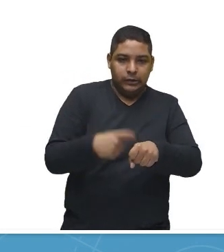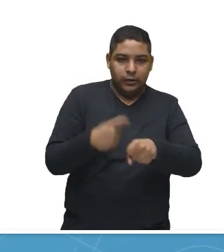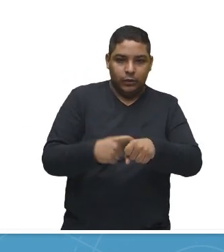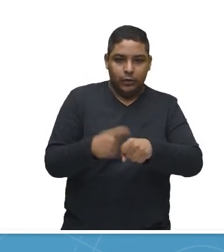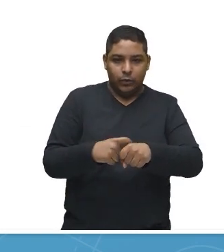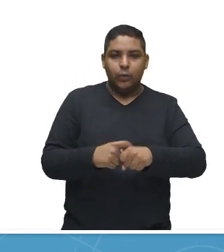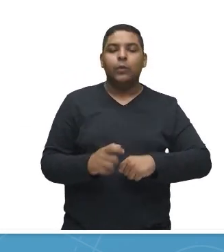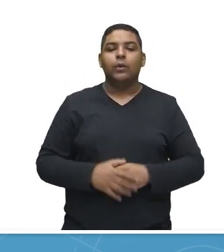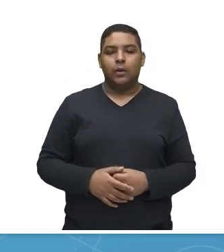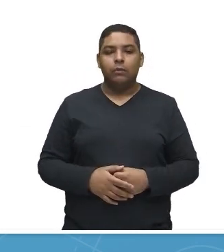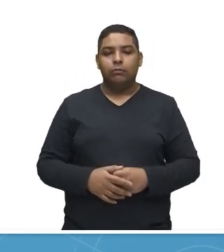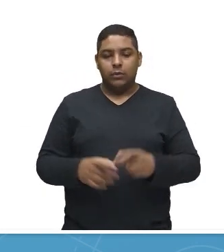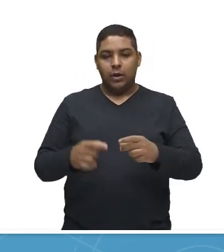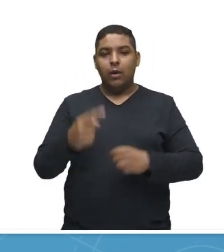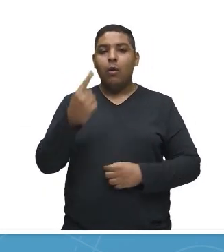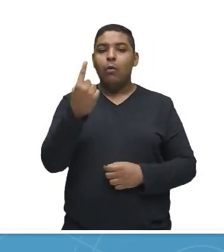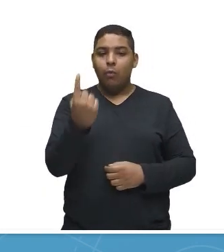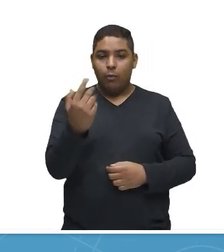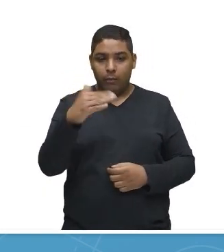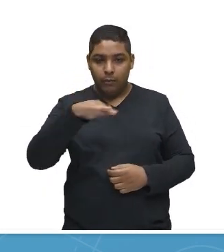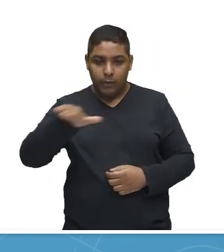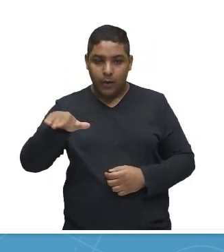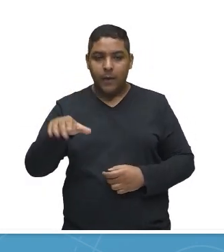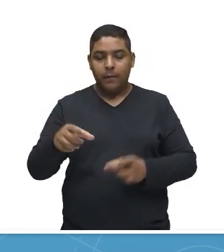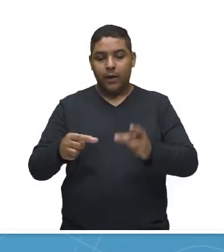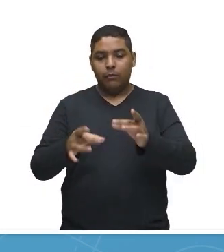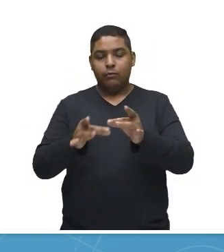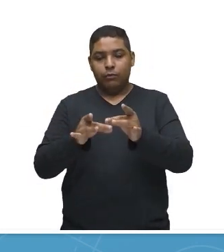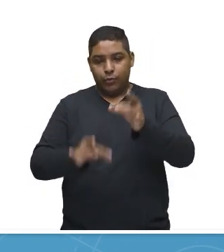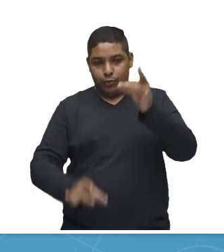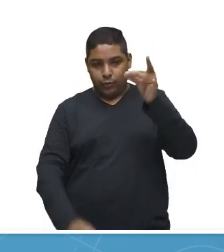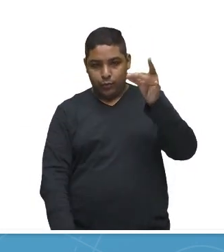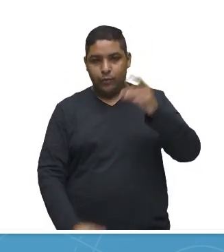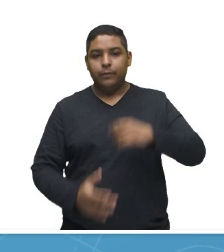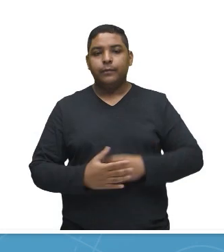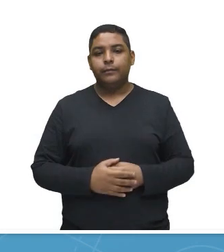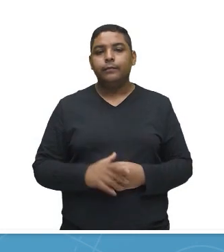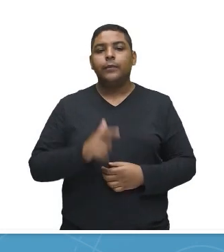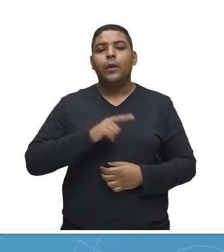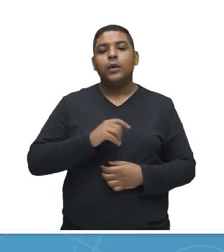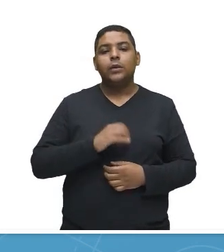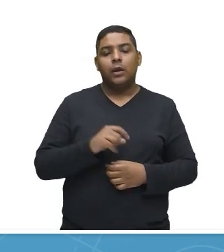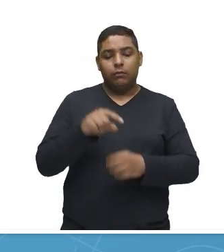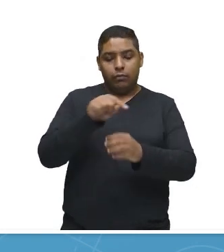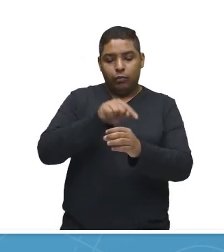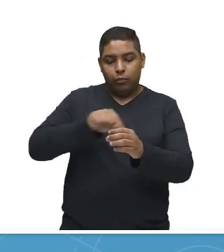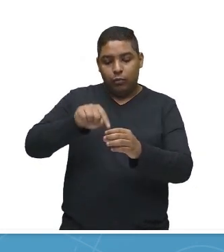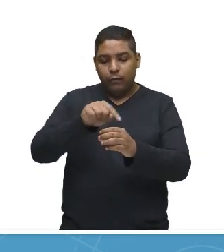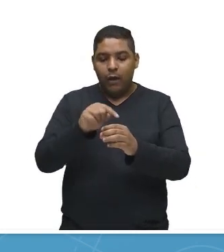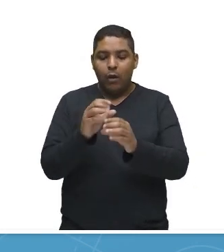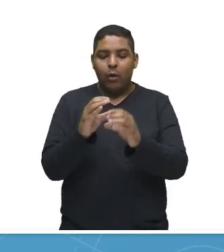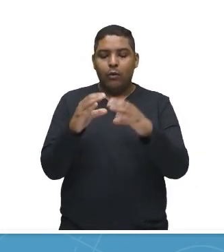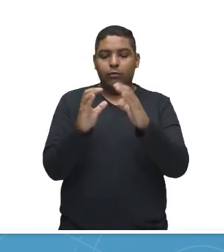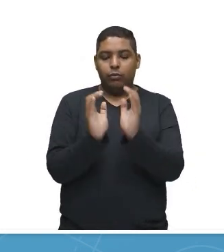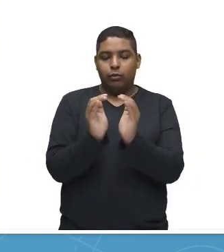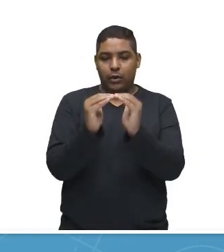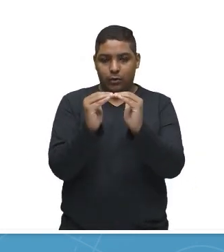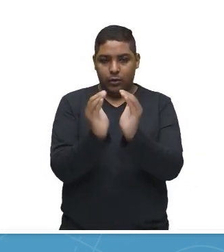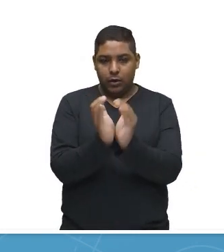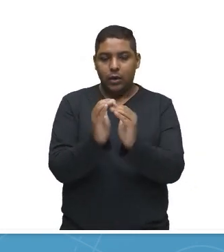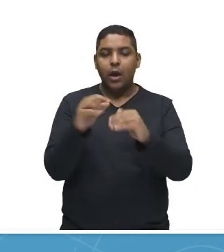de comprimento, cuja extremidade pode ser oval, arredondada ou